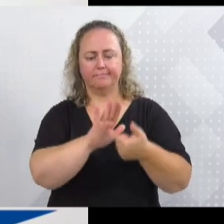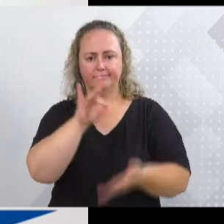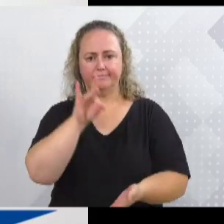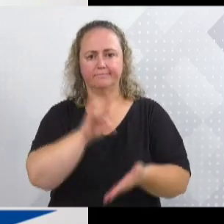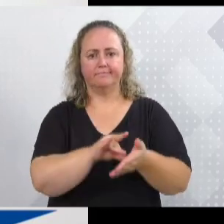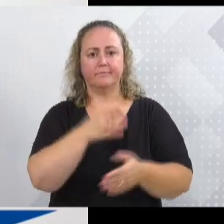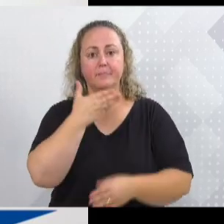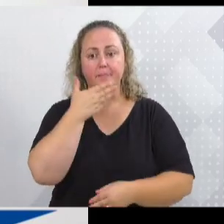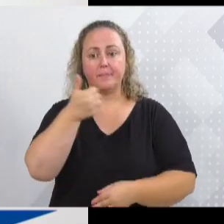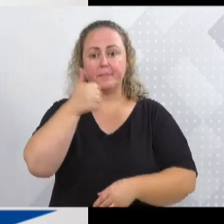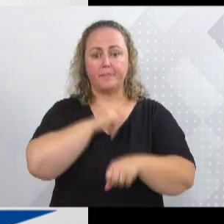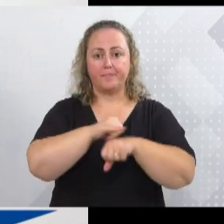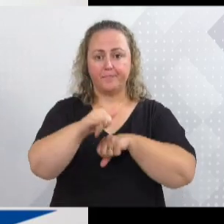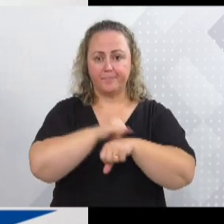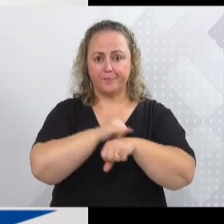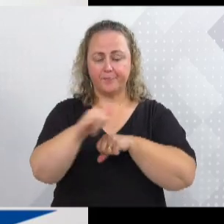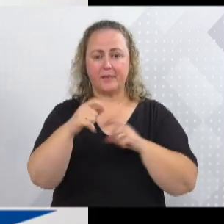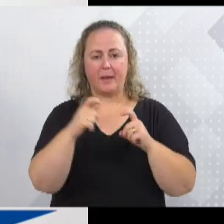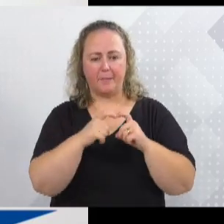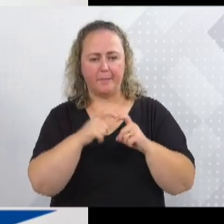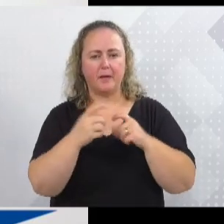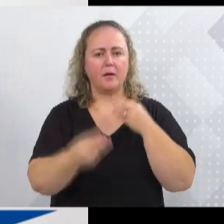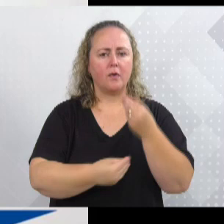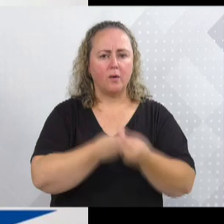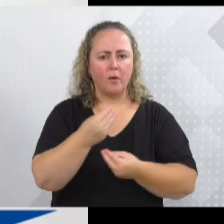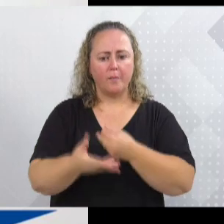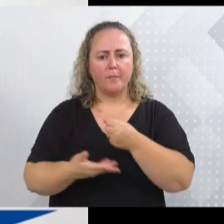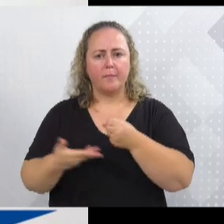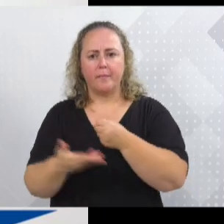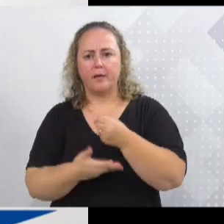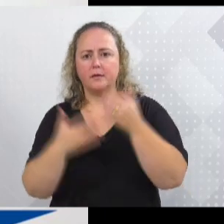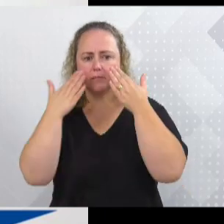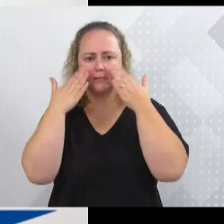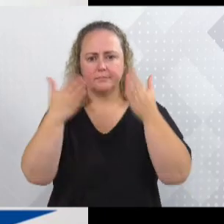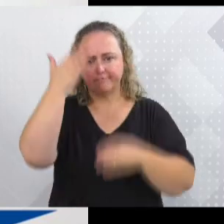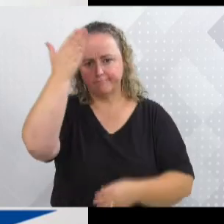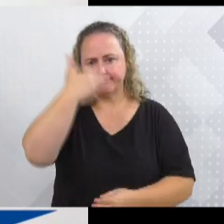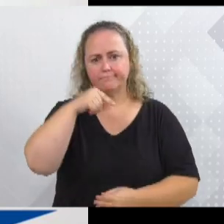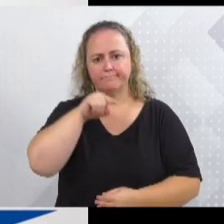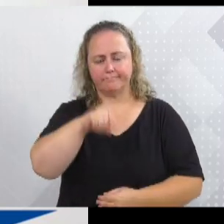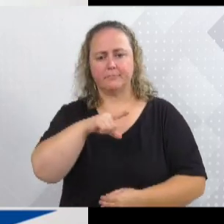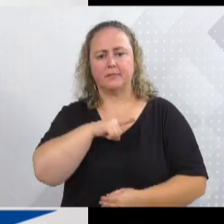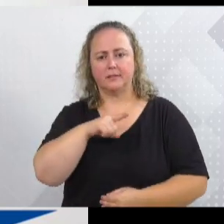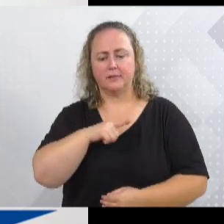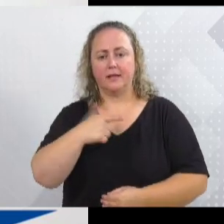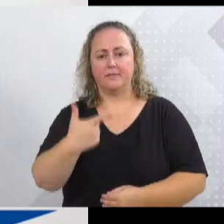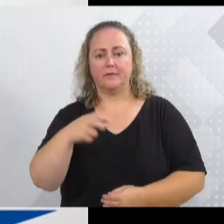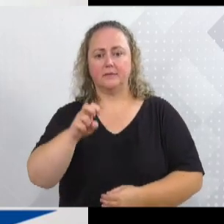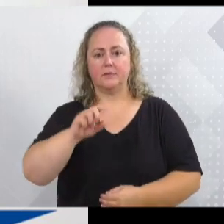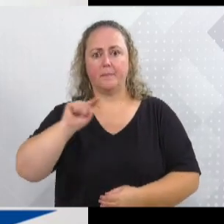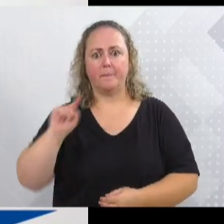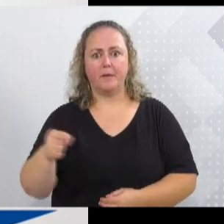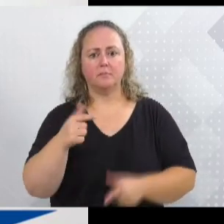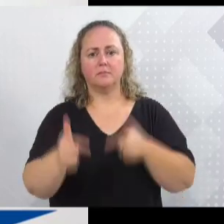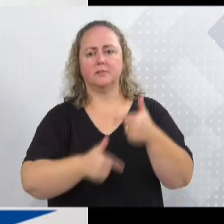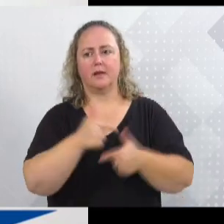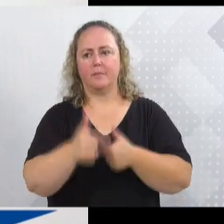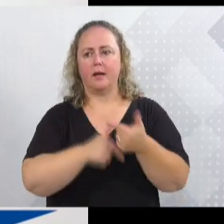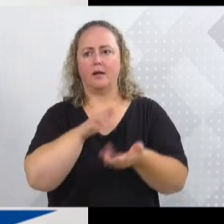melhor forma de se fazer medicina é a medicina baseada em evidências. A gente tem mais de 25 mil trabalhos